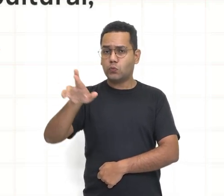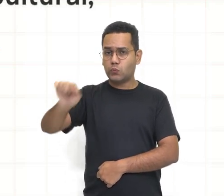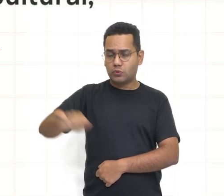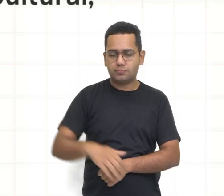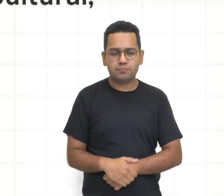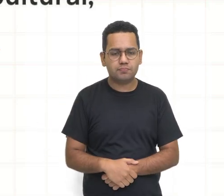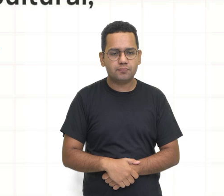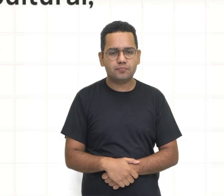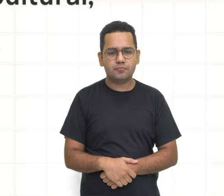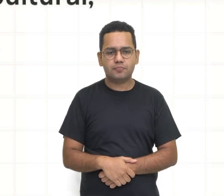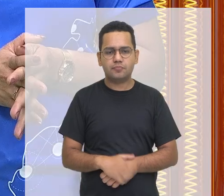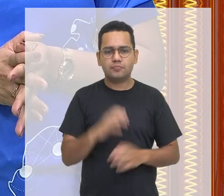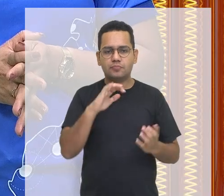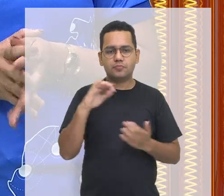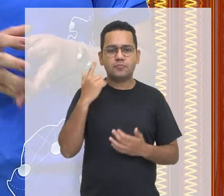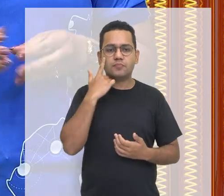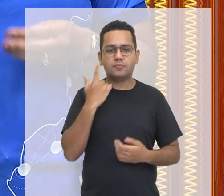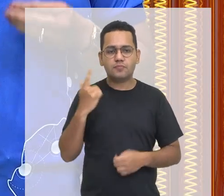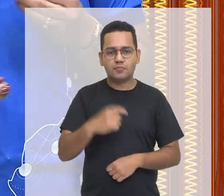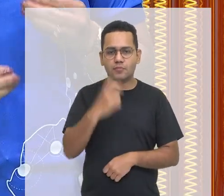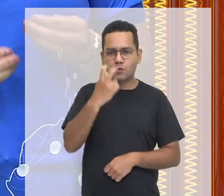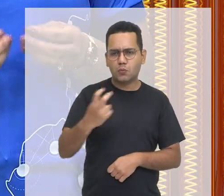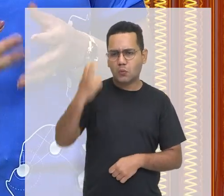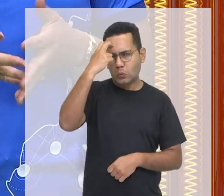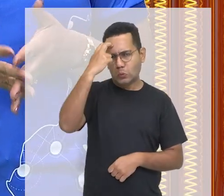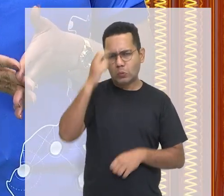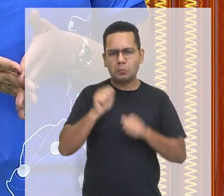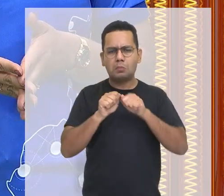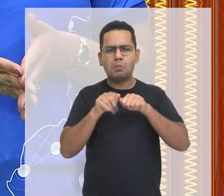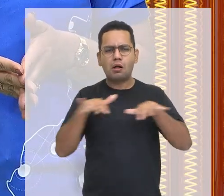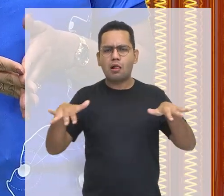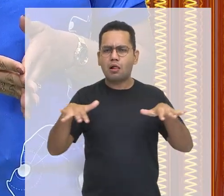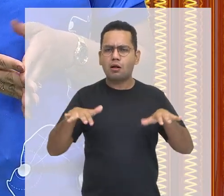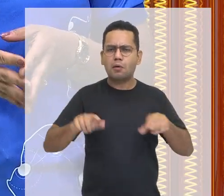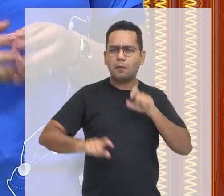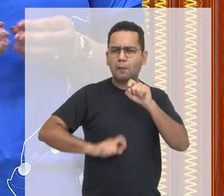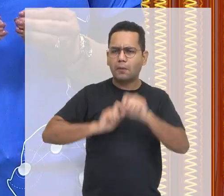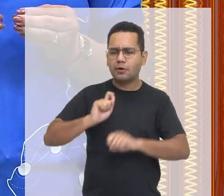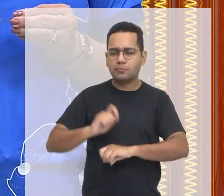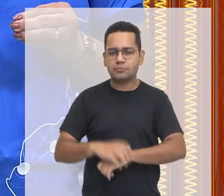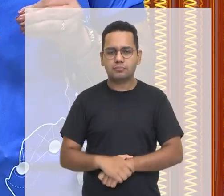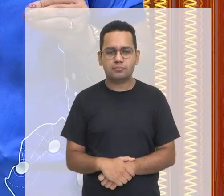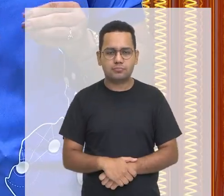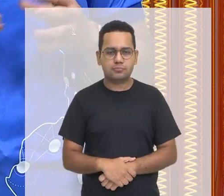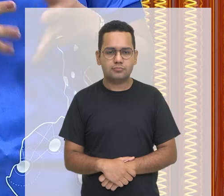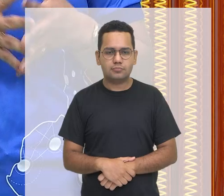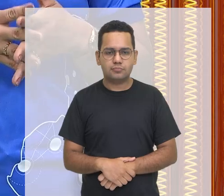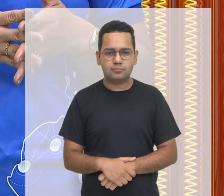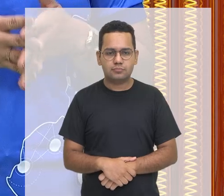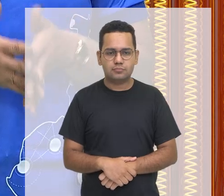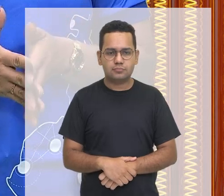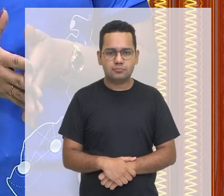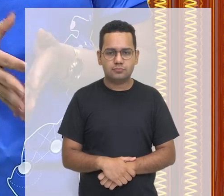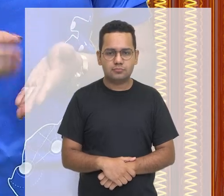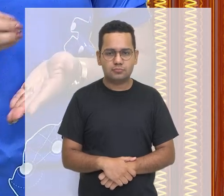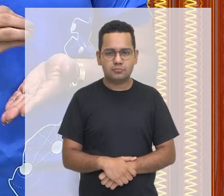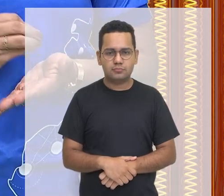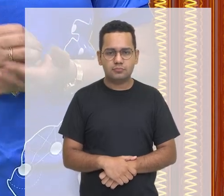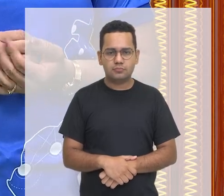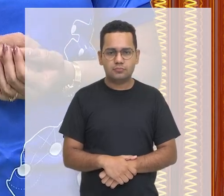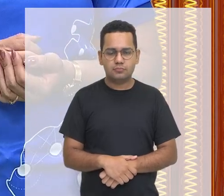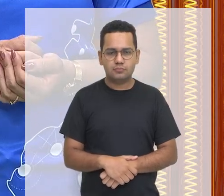falar um pouco agora sobre cultura de massas. O que seria essa cultura de massas, professora? Seria justamente o seguinte, né? É um